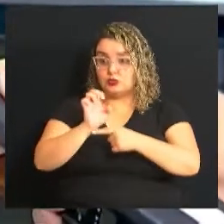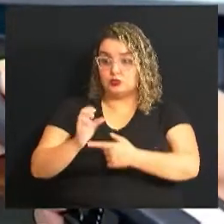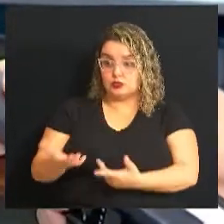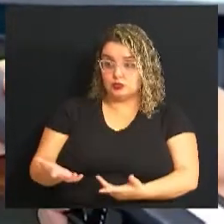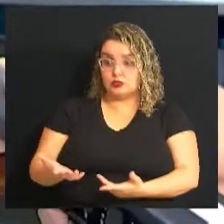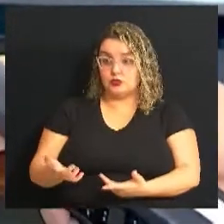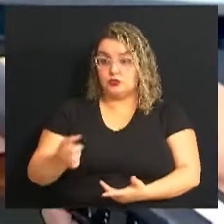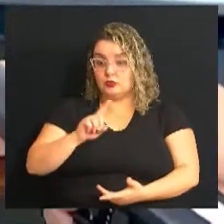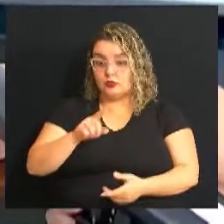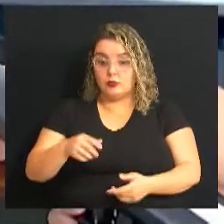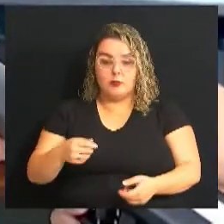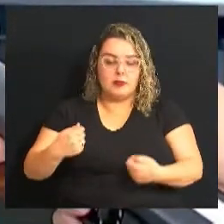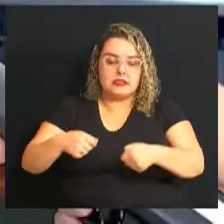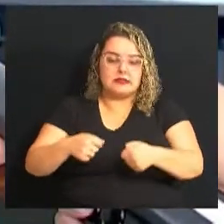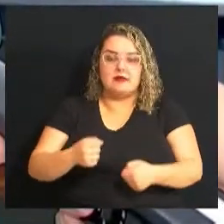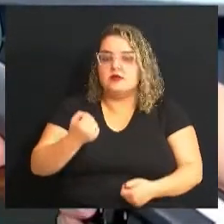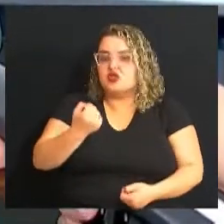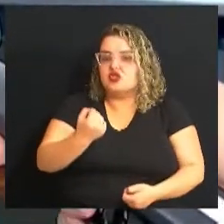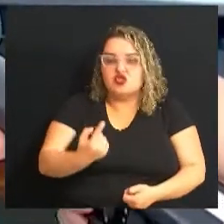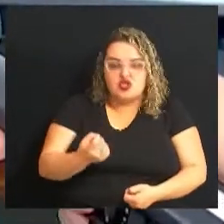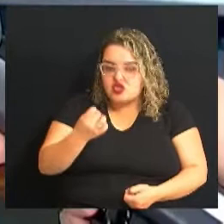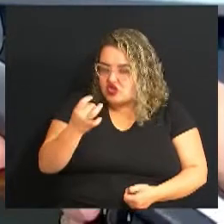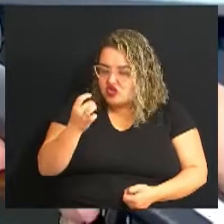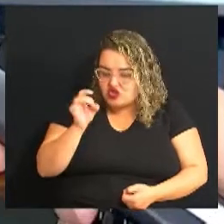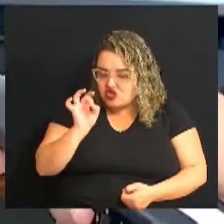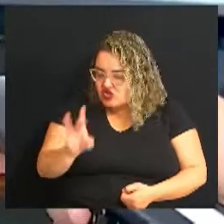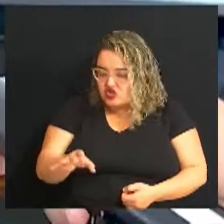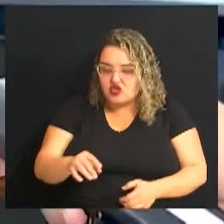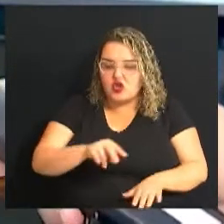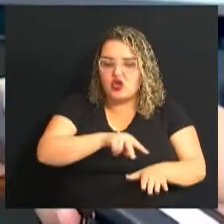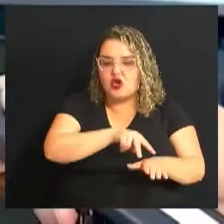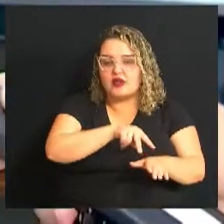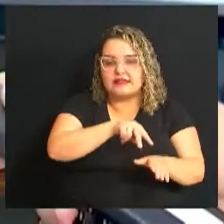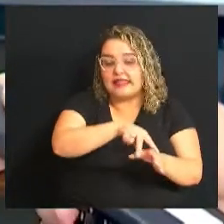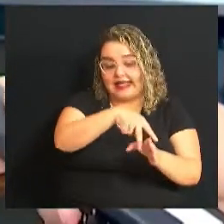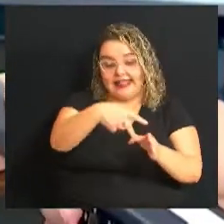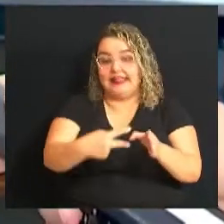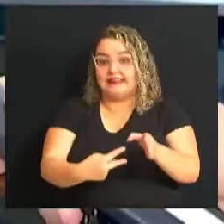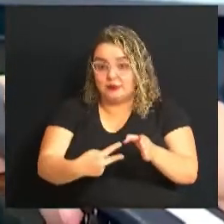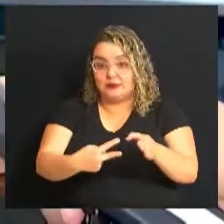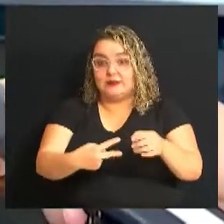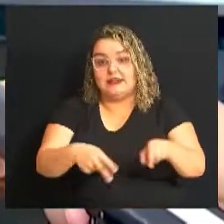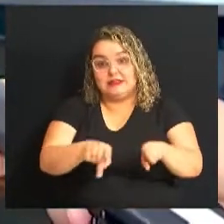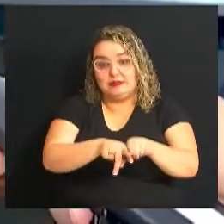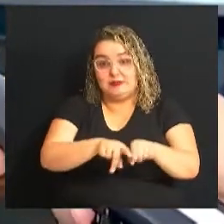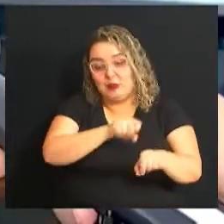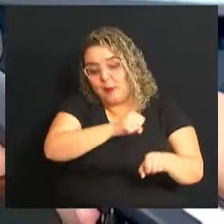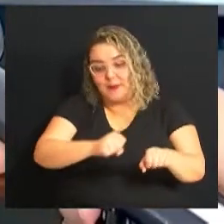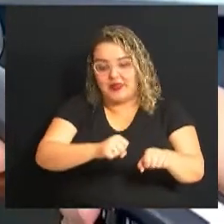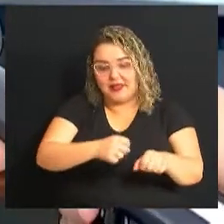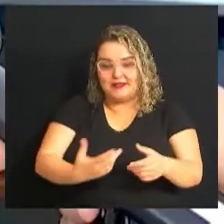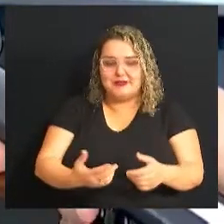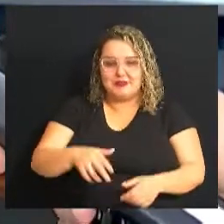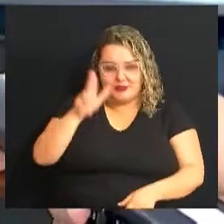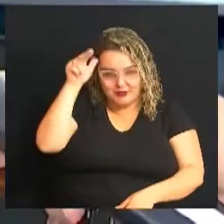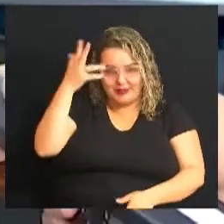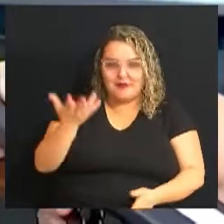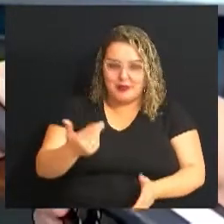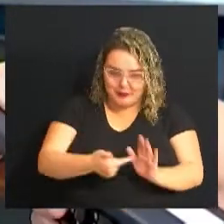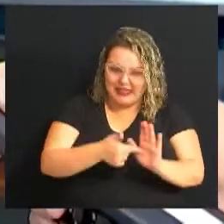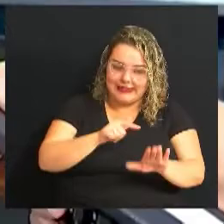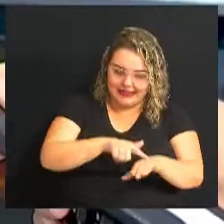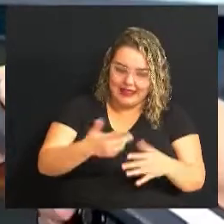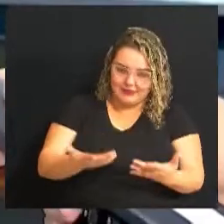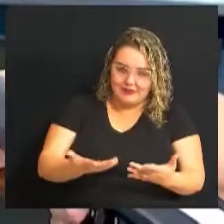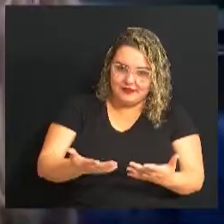fez com que o país perdesse muita competitividade e as empresas perdessem muita competitividade. A jornada de transformação digital veio ao